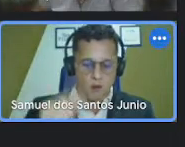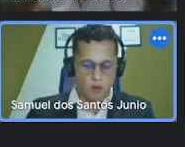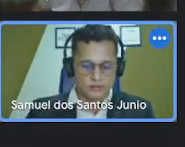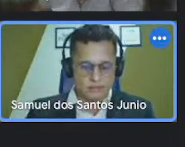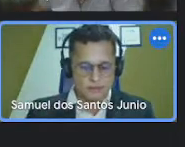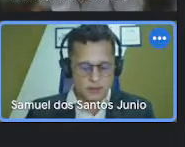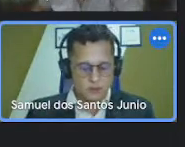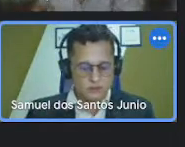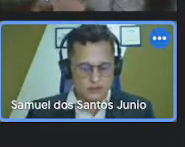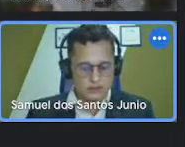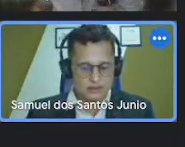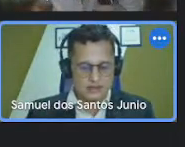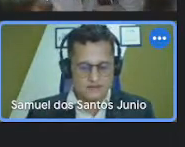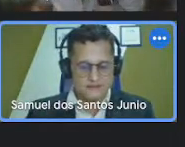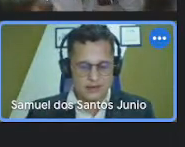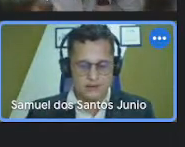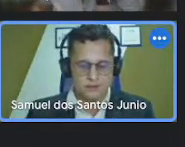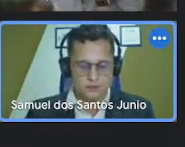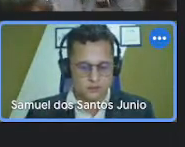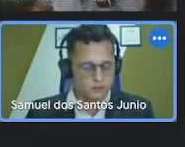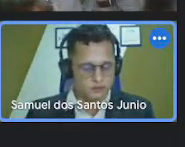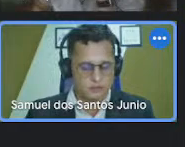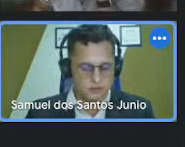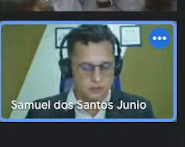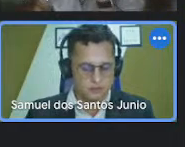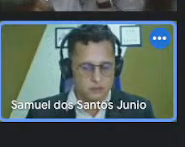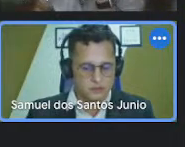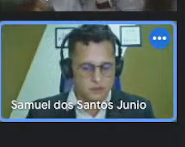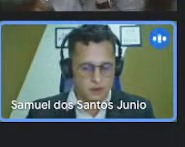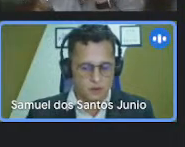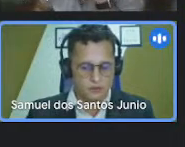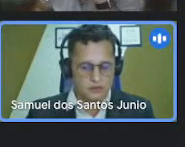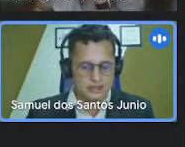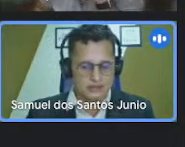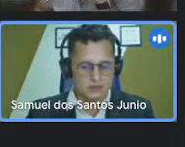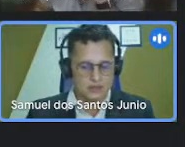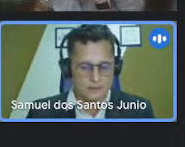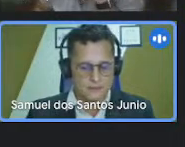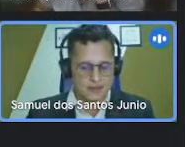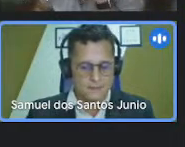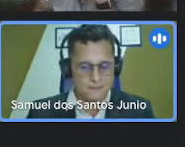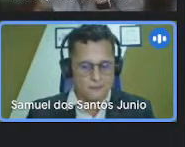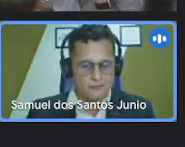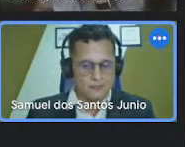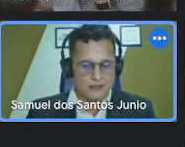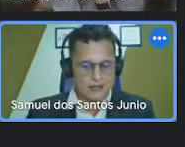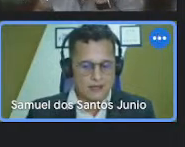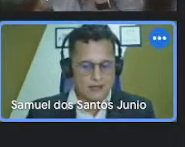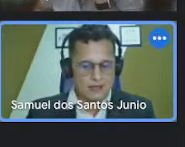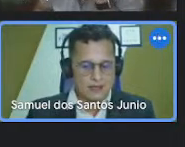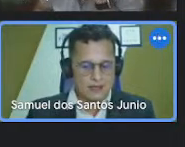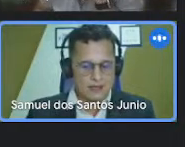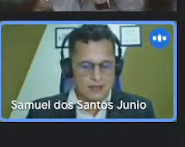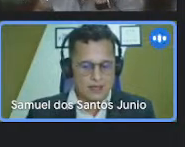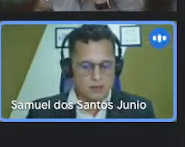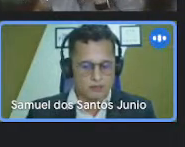Uma outra pergunta que teve lá no logo no início também,